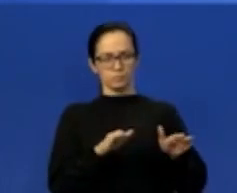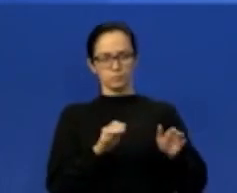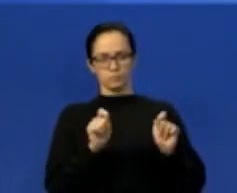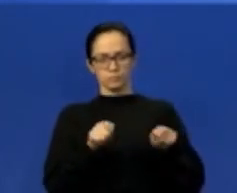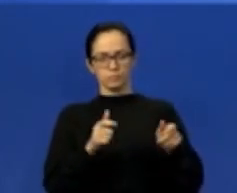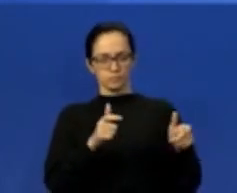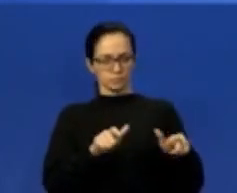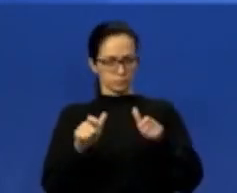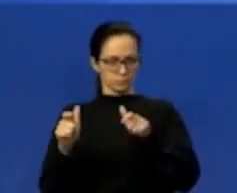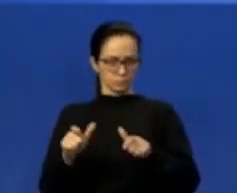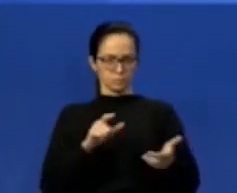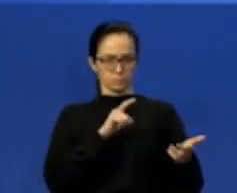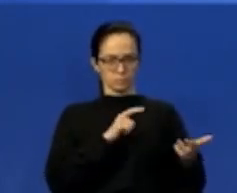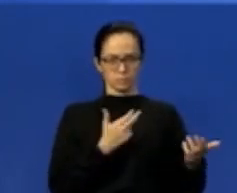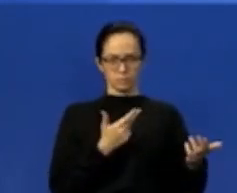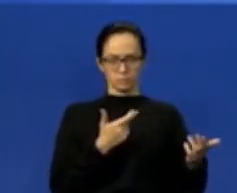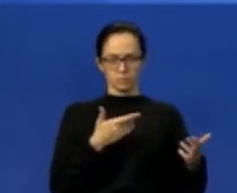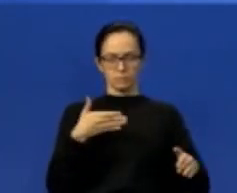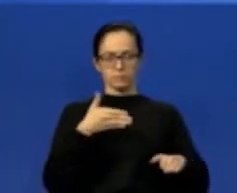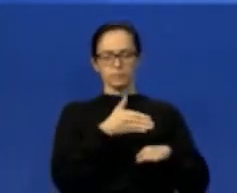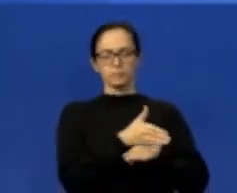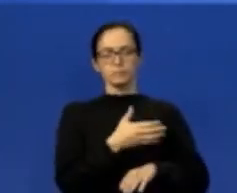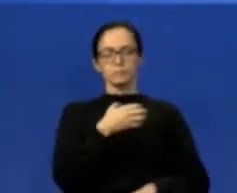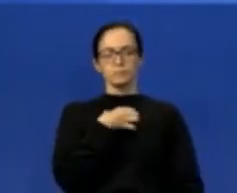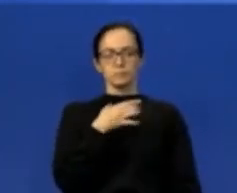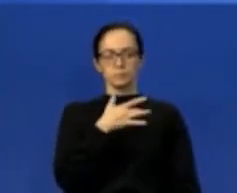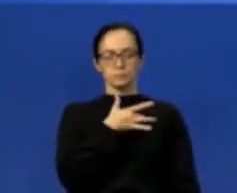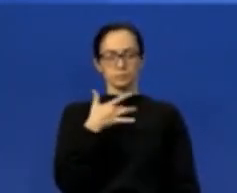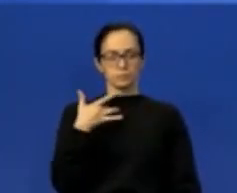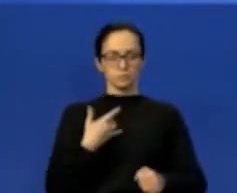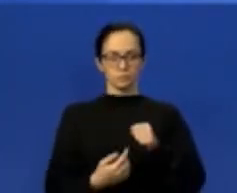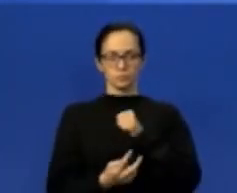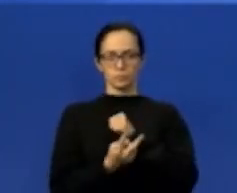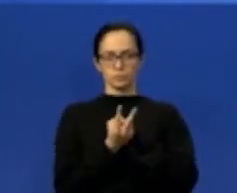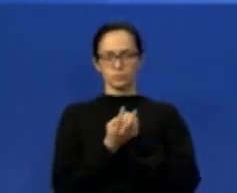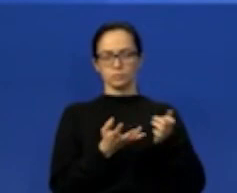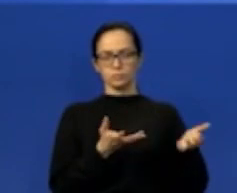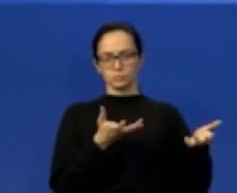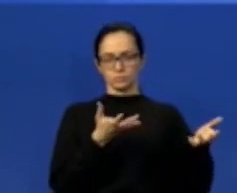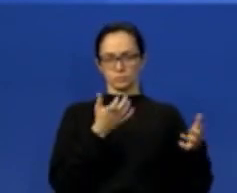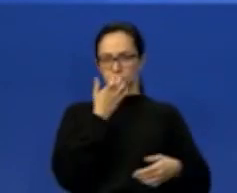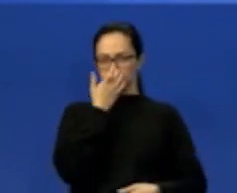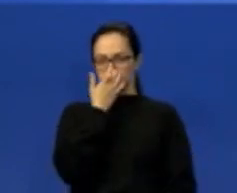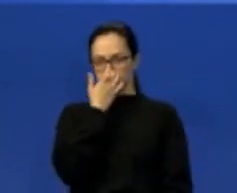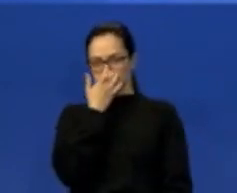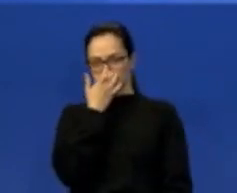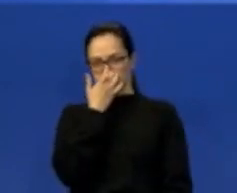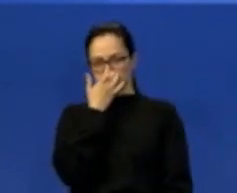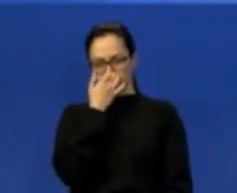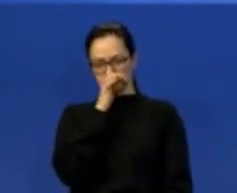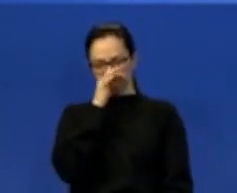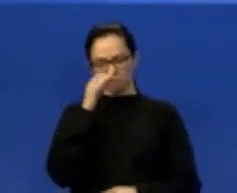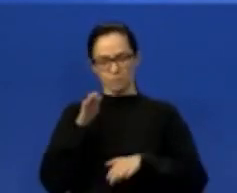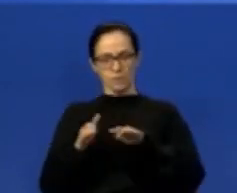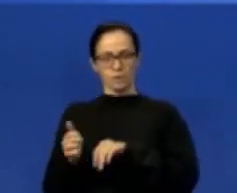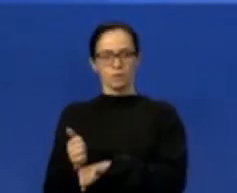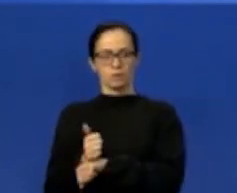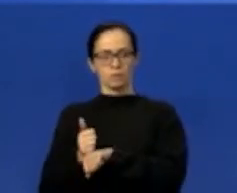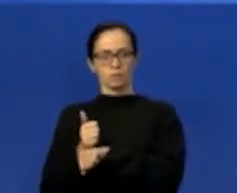atividades, elas são muito procuradas para a saúde. Então você vê gente, profissionais como